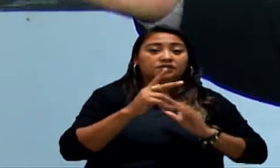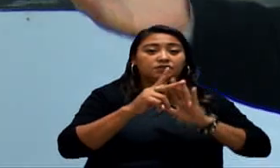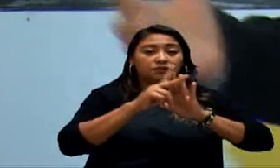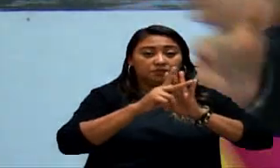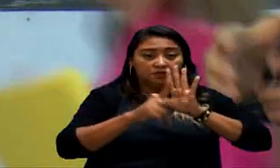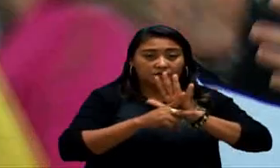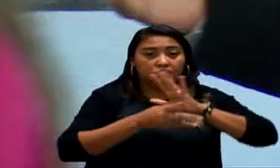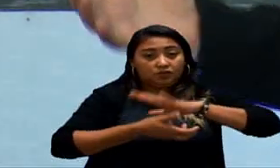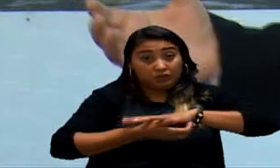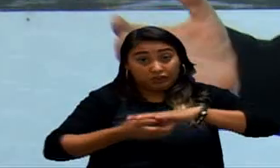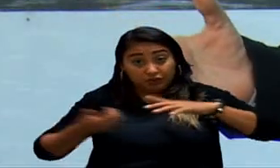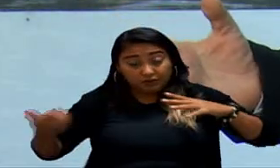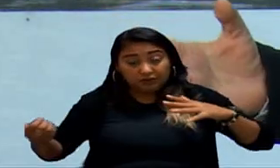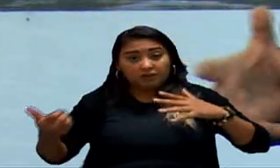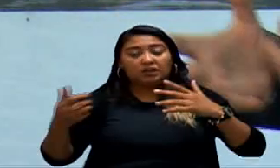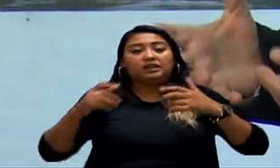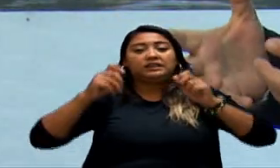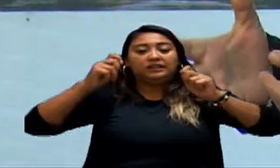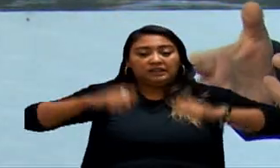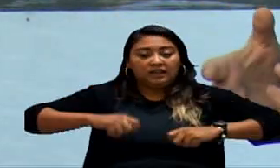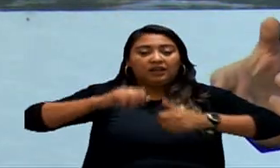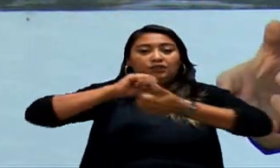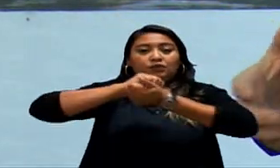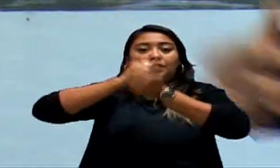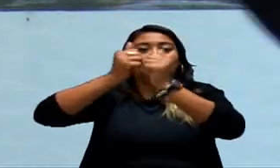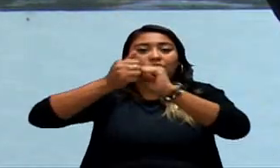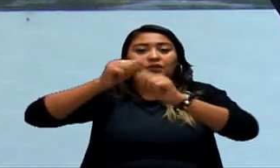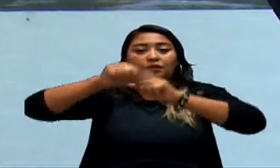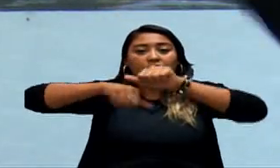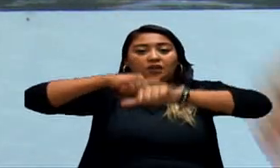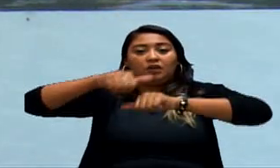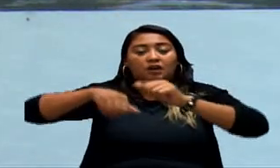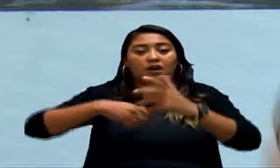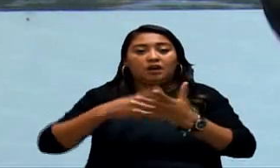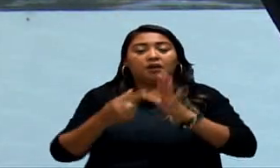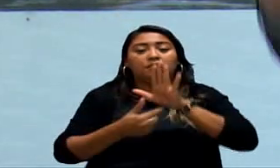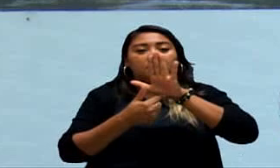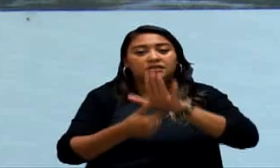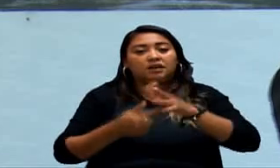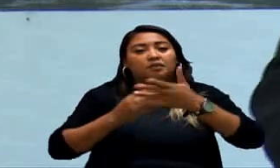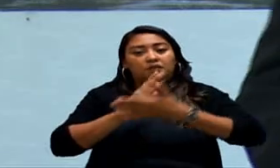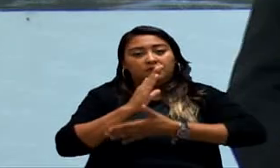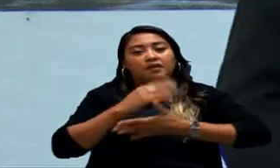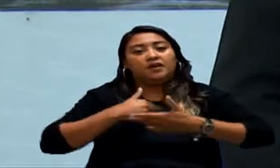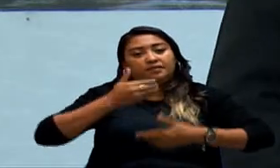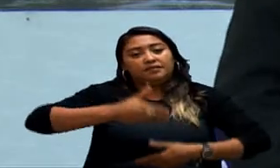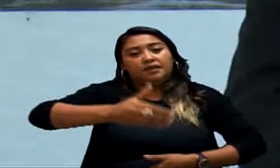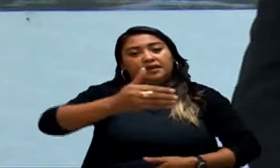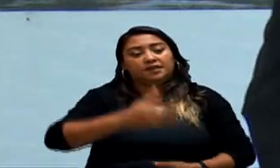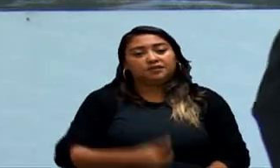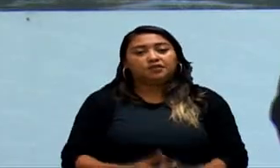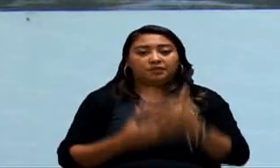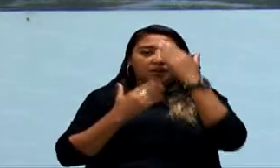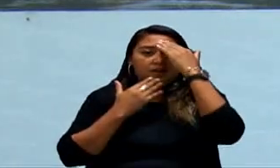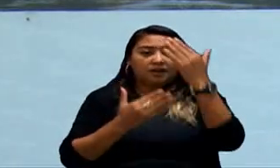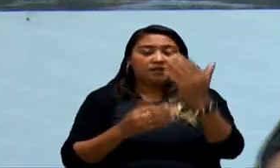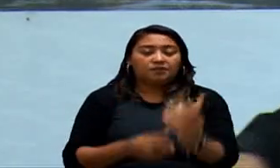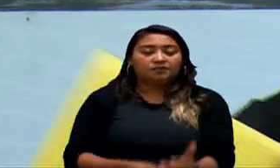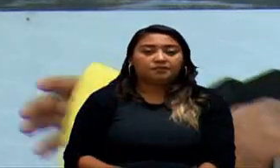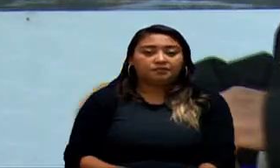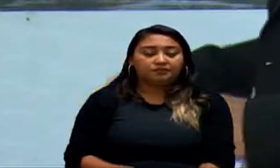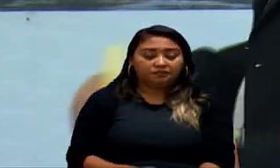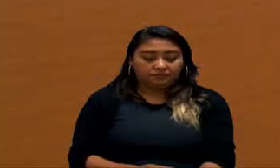do projeto. Vou ver se dá para ajustar, melhorar ele. E vamos apresentar, aprovar e bola para frente. Obrigado.